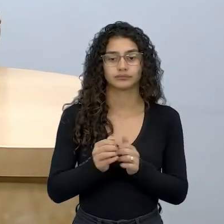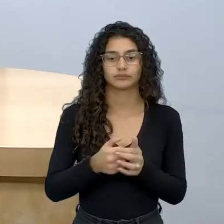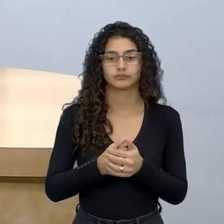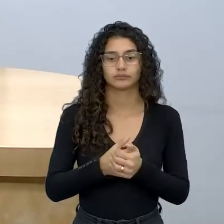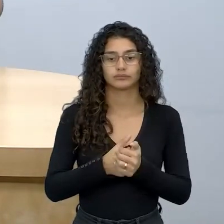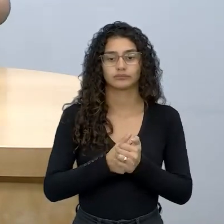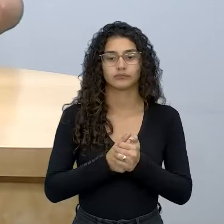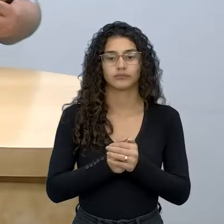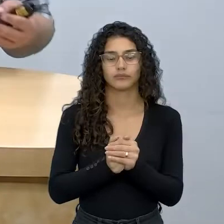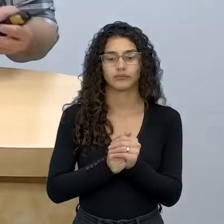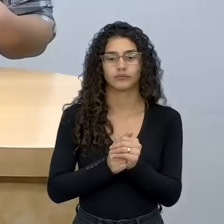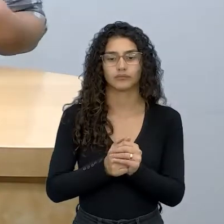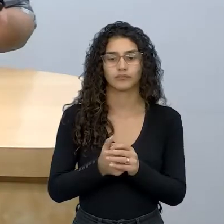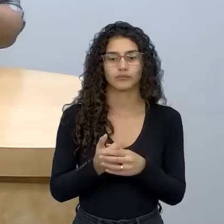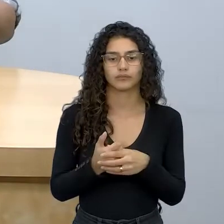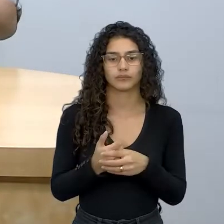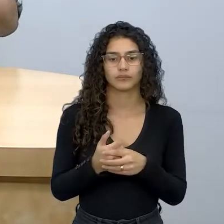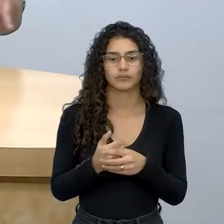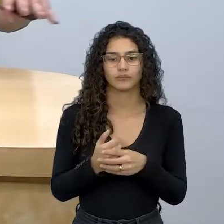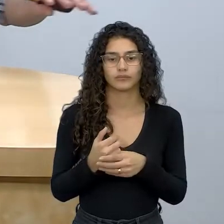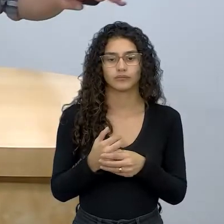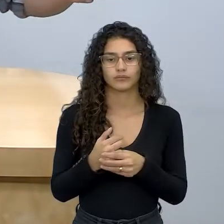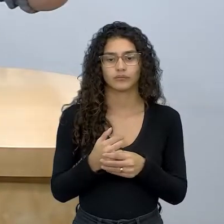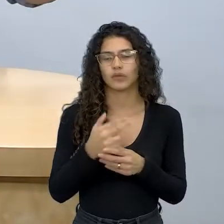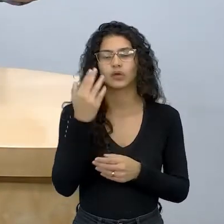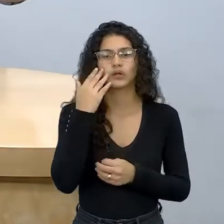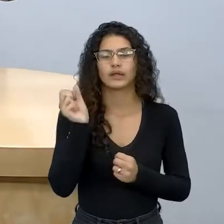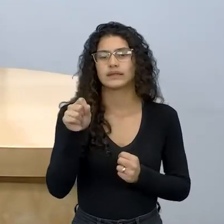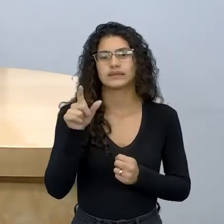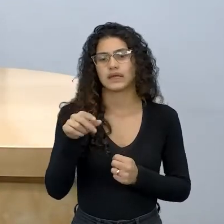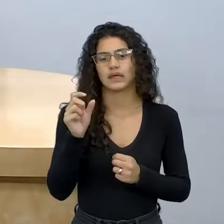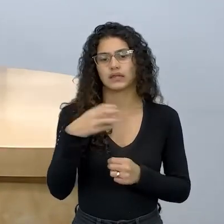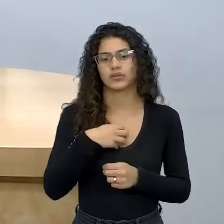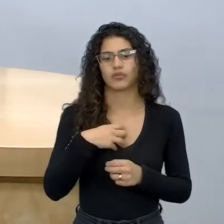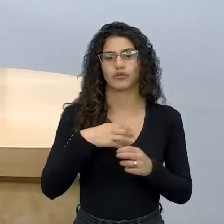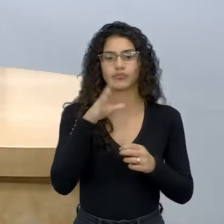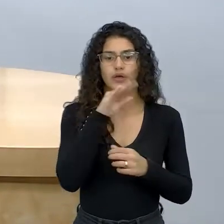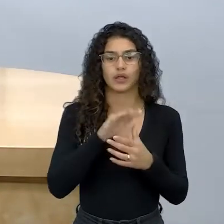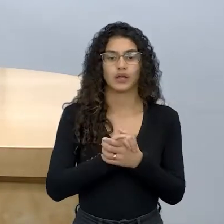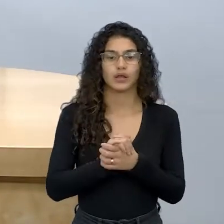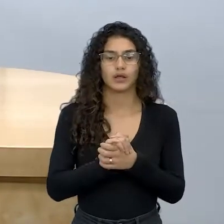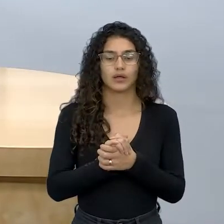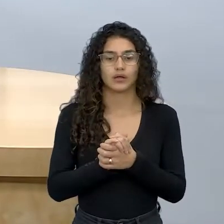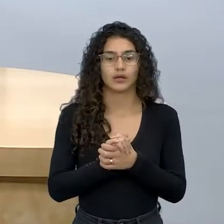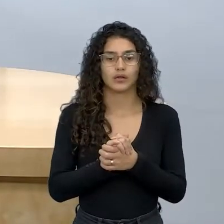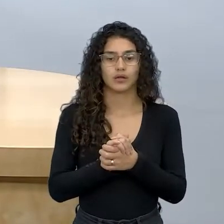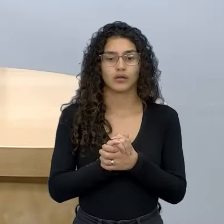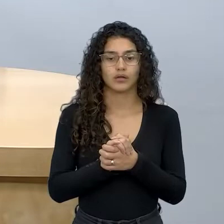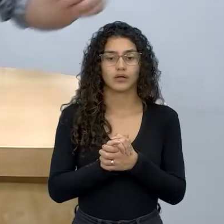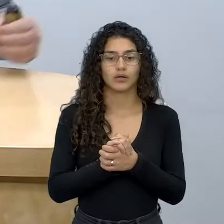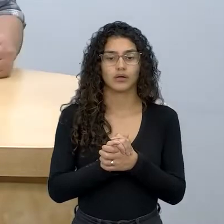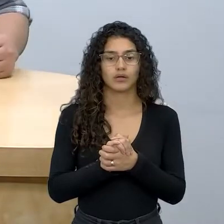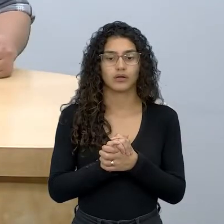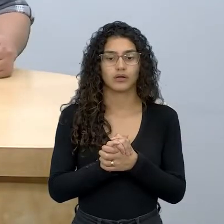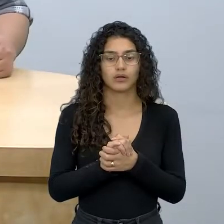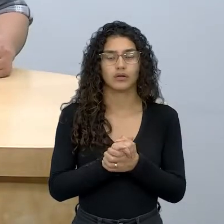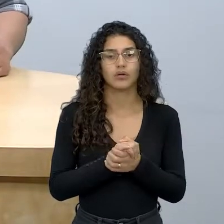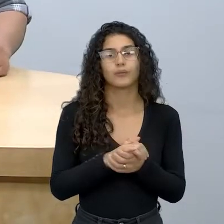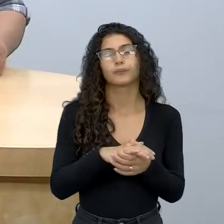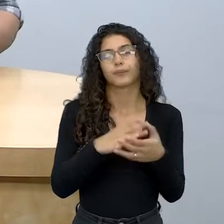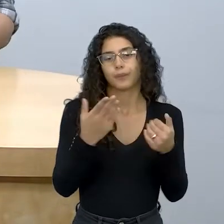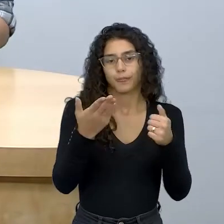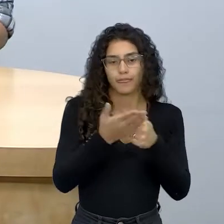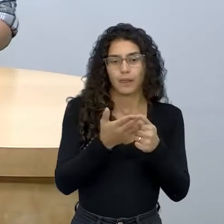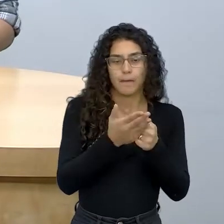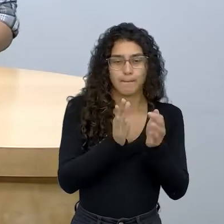Eu nem sei se é essa terminologia mesmo, né? Mas para a classe popular. Tá? Então ele vai